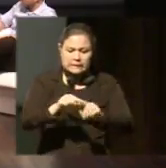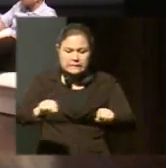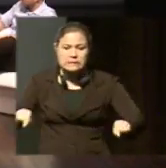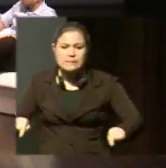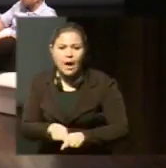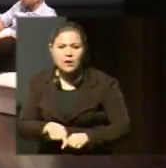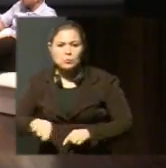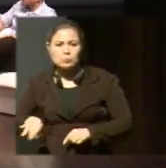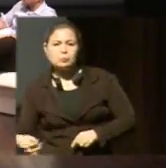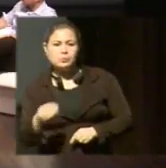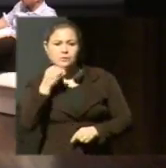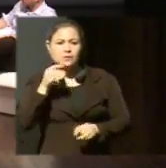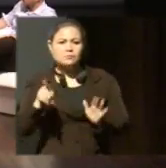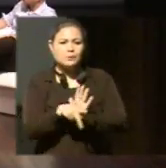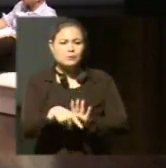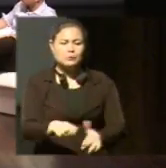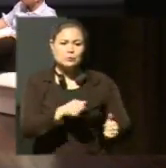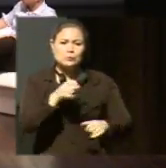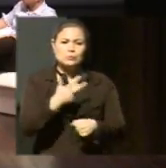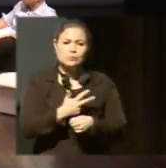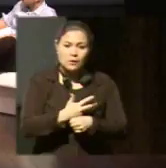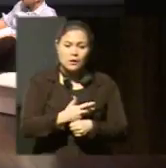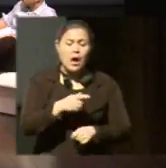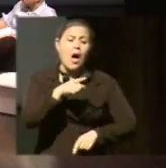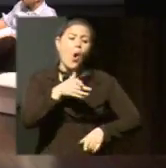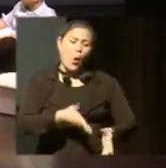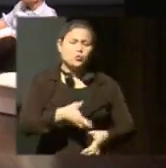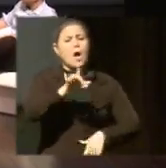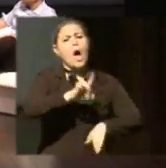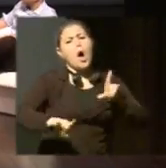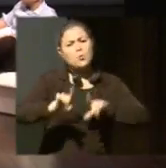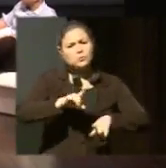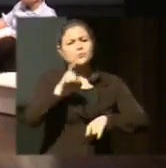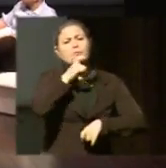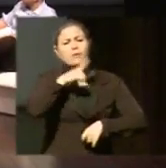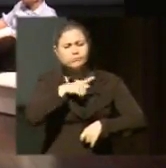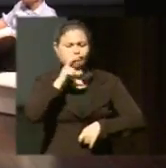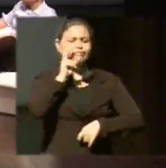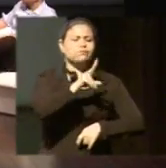idosos hoje em dia. Hoje, em algumas novelas, até vemos